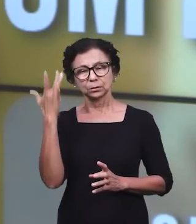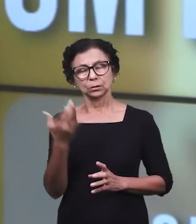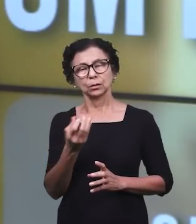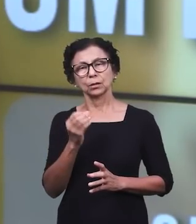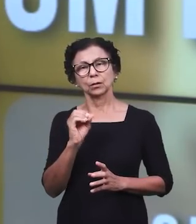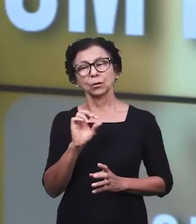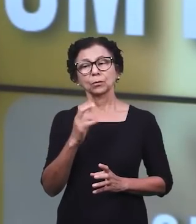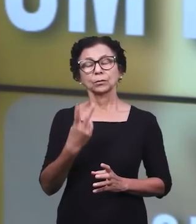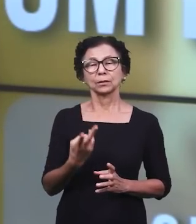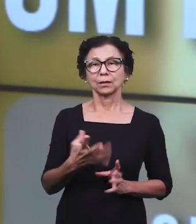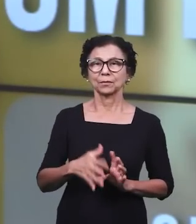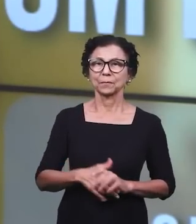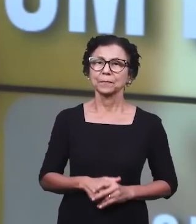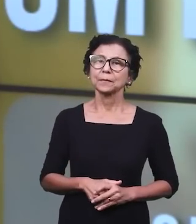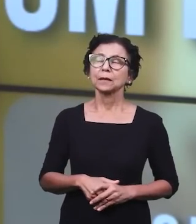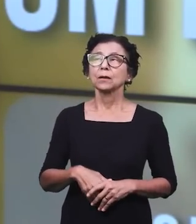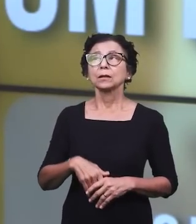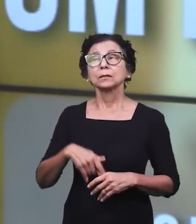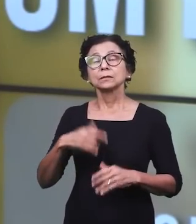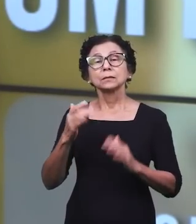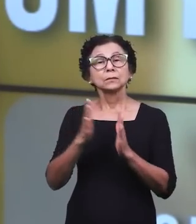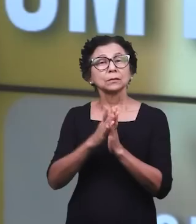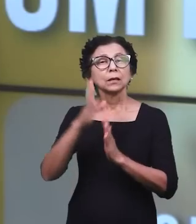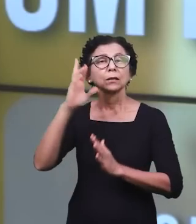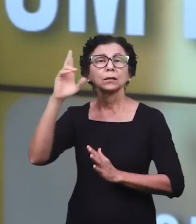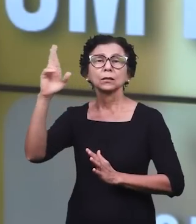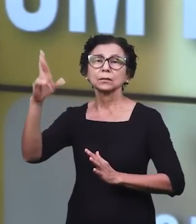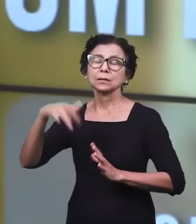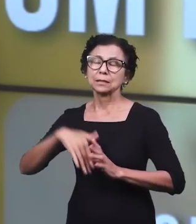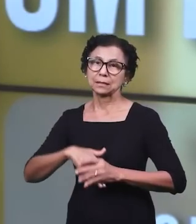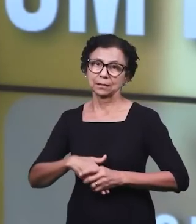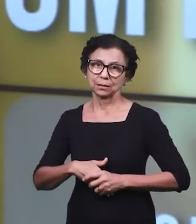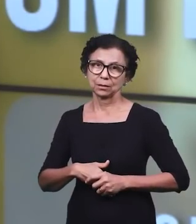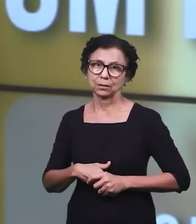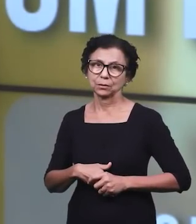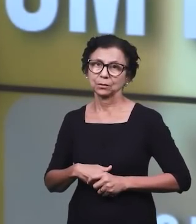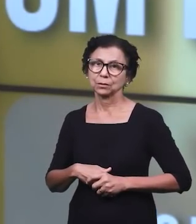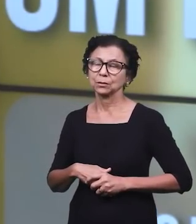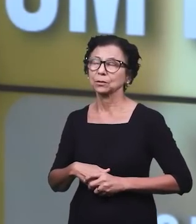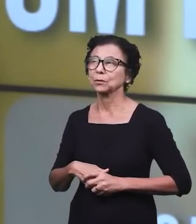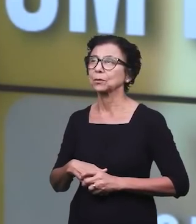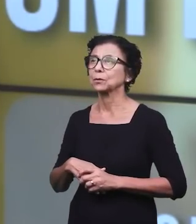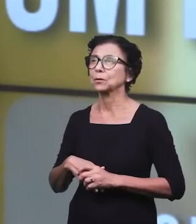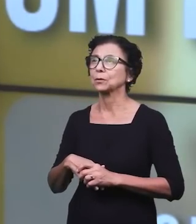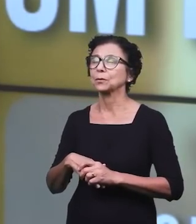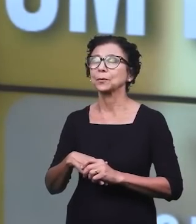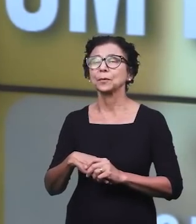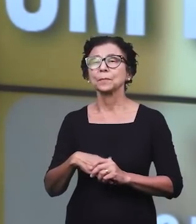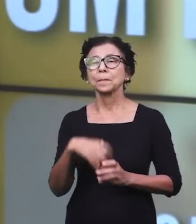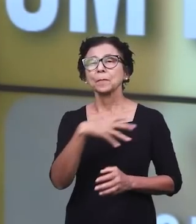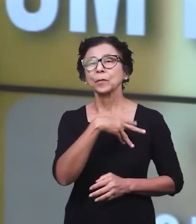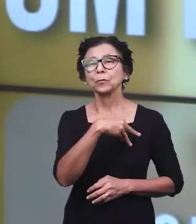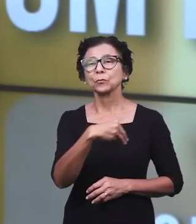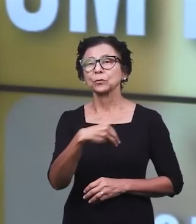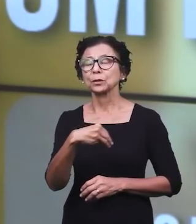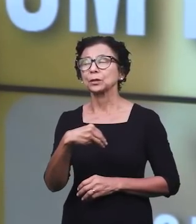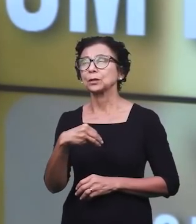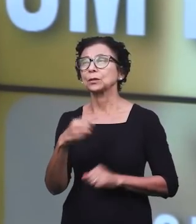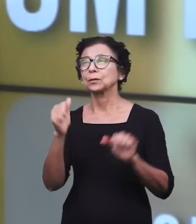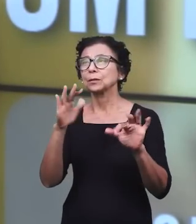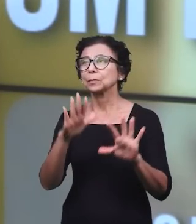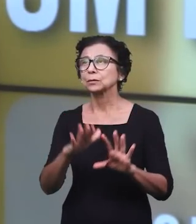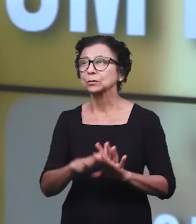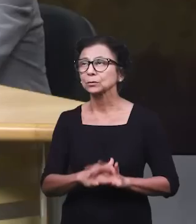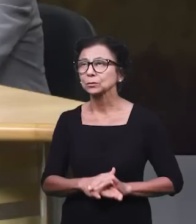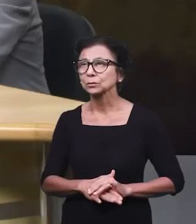ele, que seja da nossa mesmo sangue, traz alguém ao encontro dela, dá o bom encontro, mas deixa o Espírito Santo cuidar